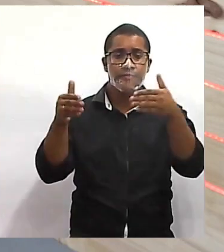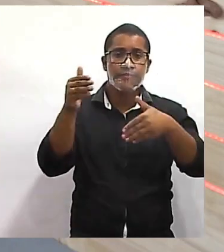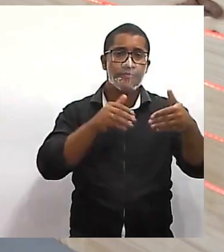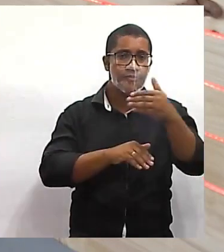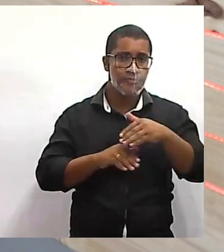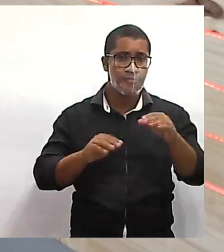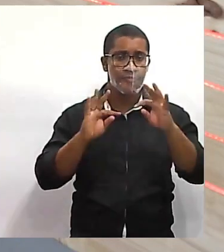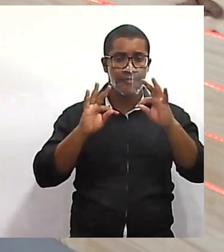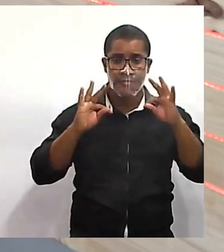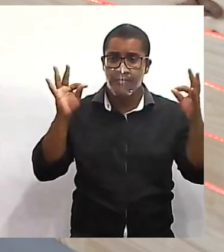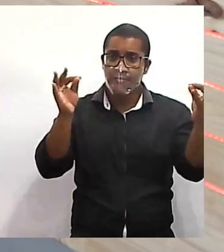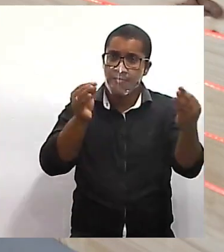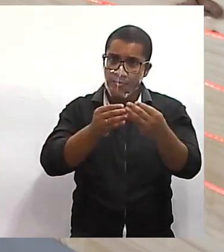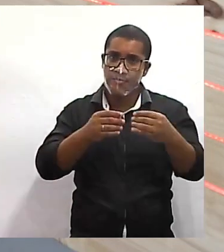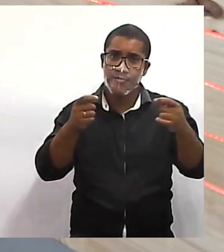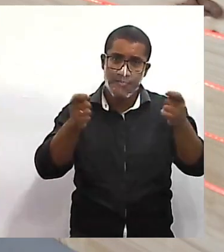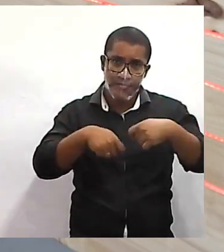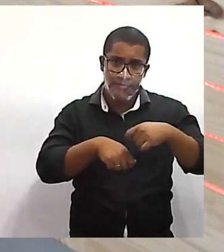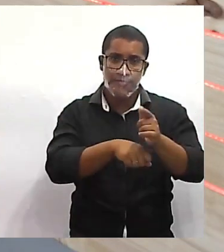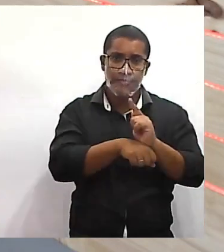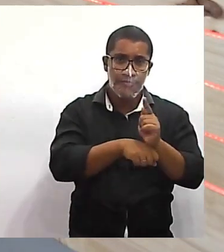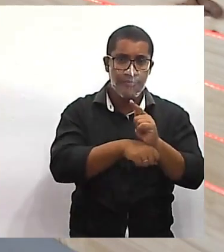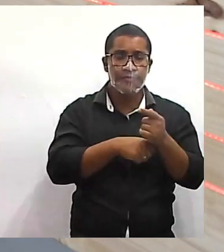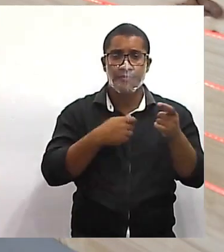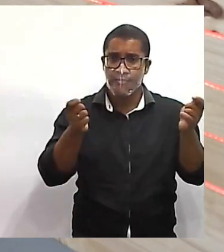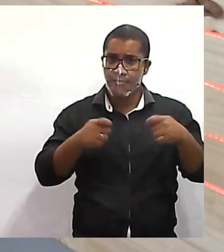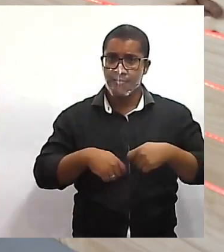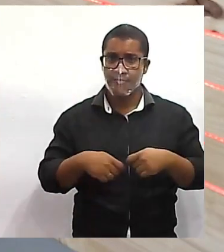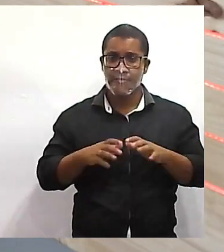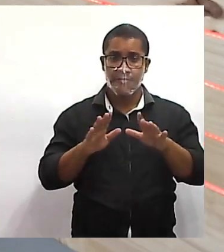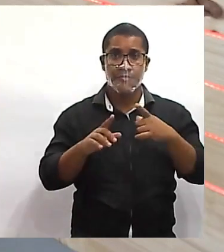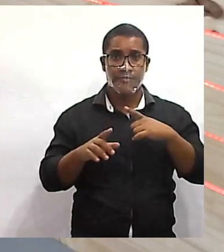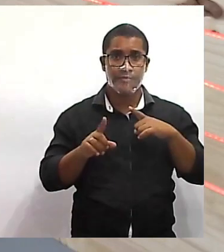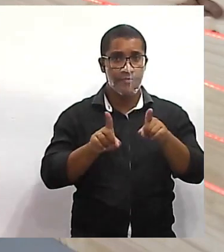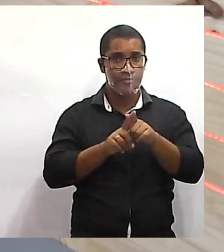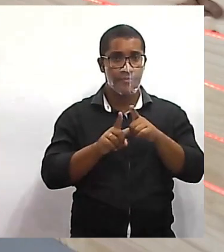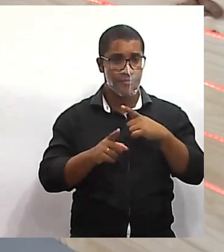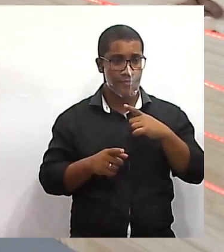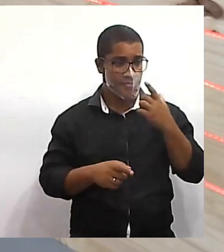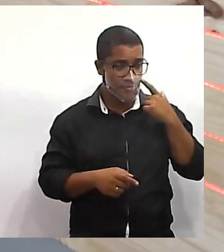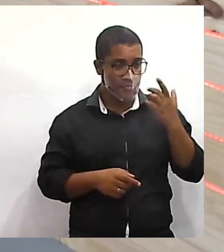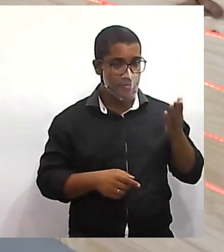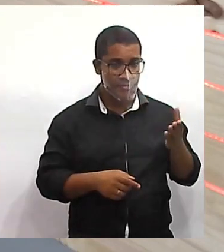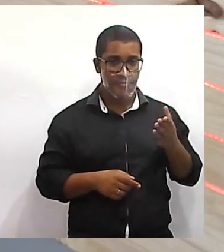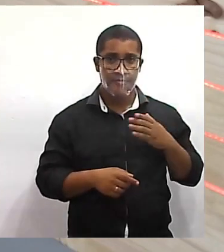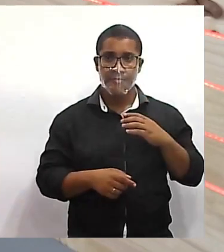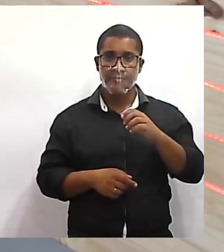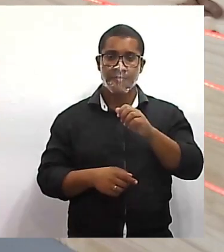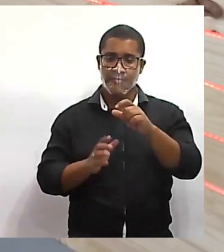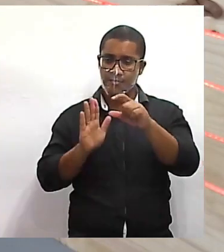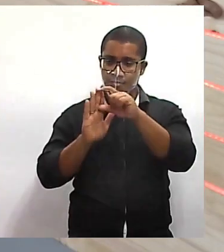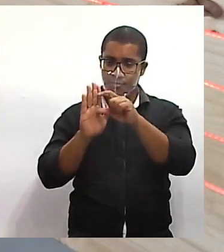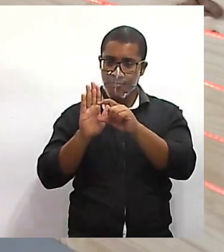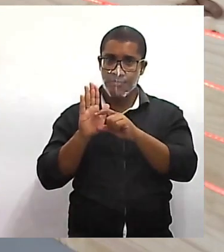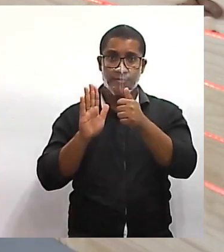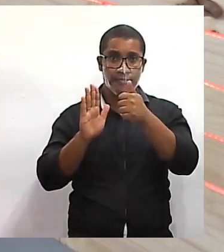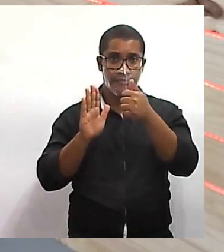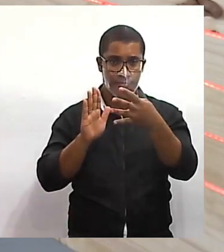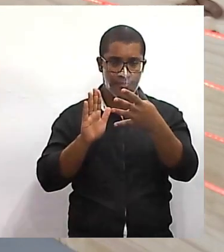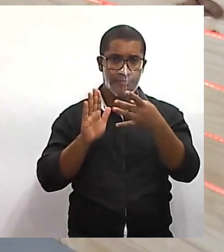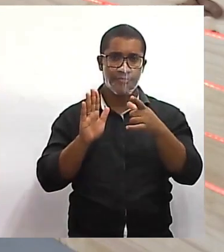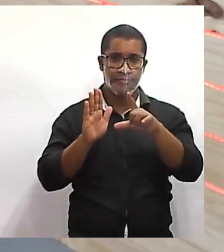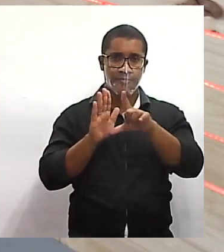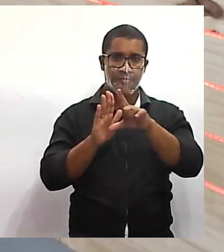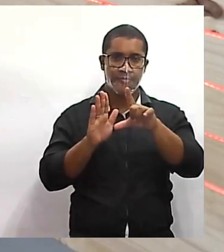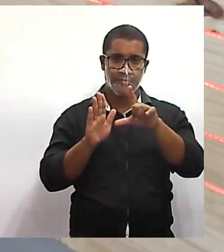participação de todos, né, nessa gestão. Eu até trouxe, Márcia, aqui. É no artigo 14 da nossa LDB que traz,